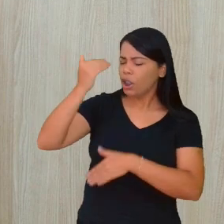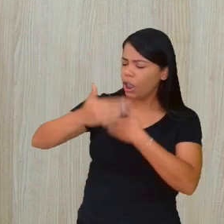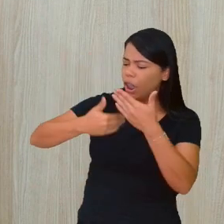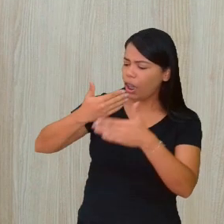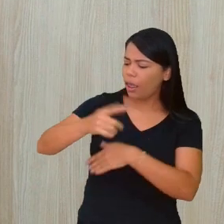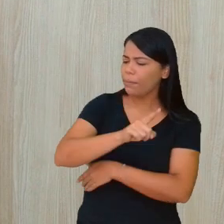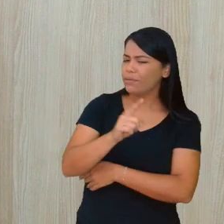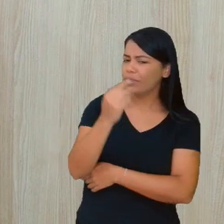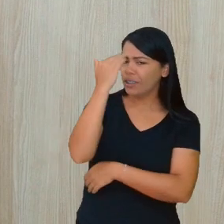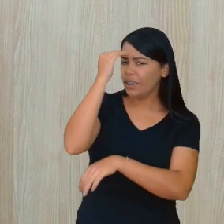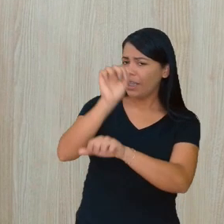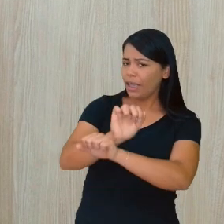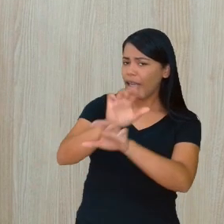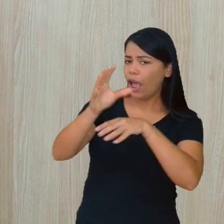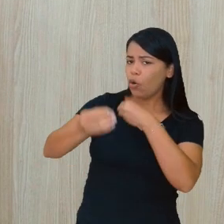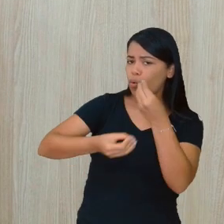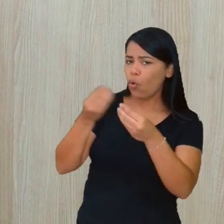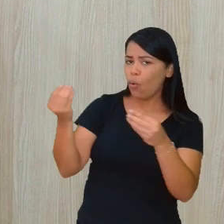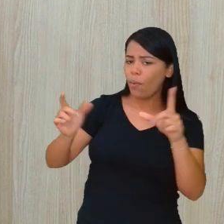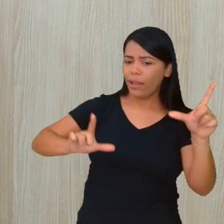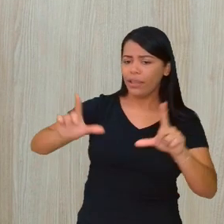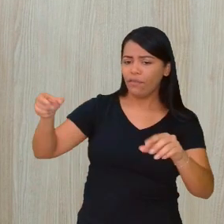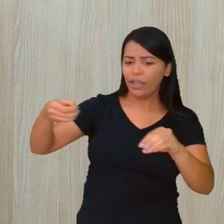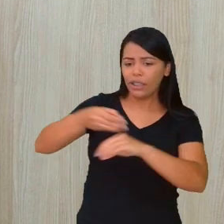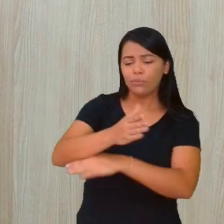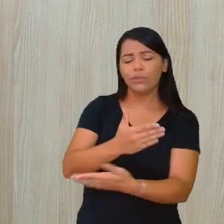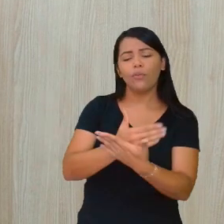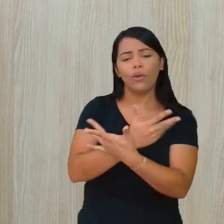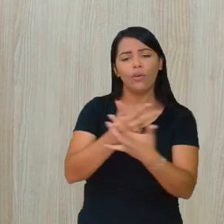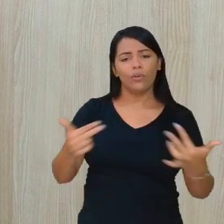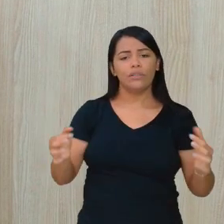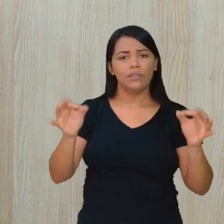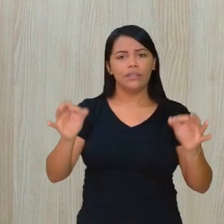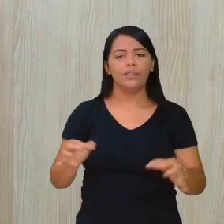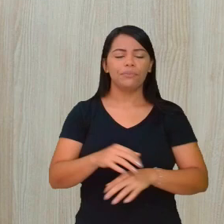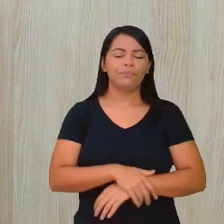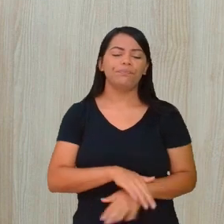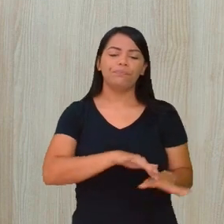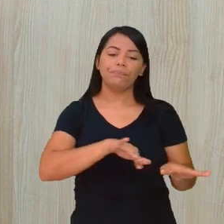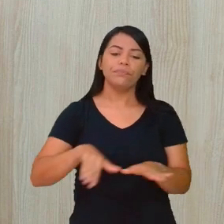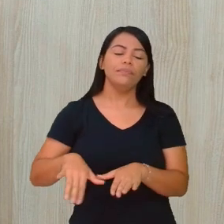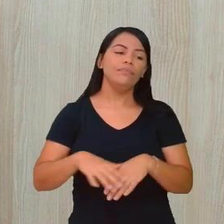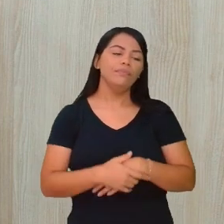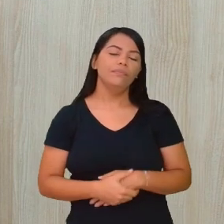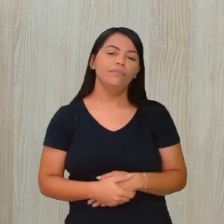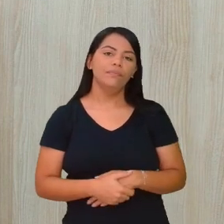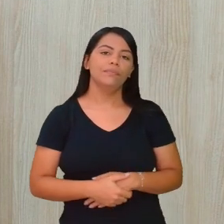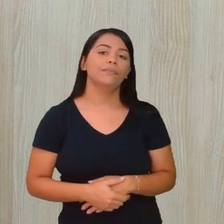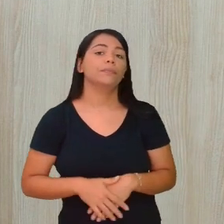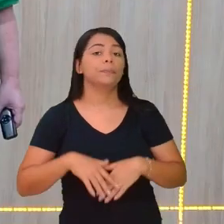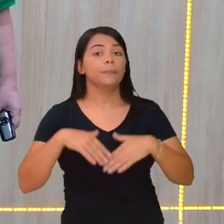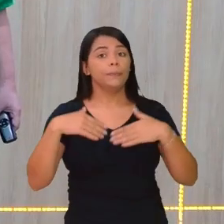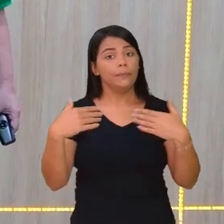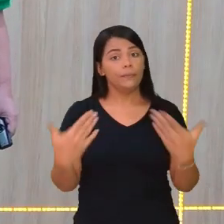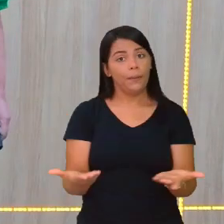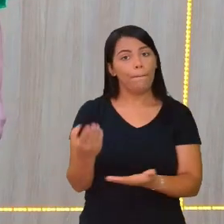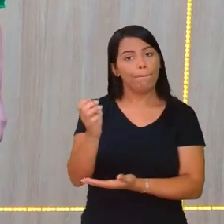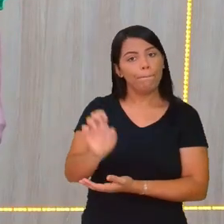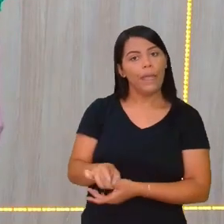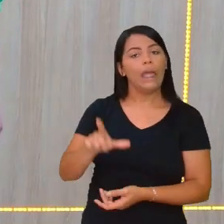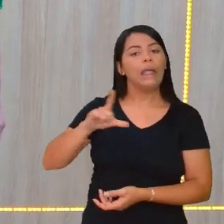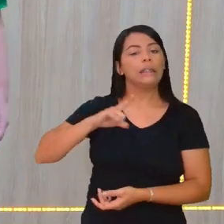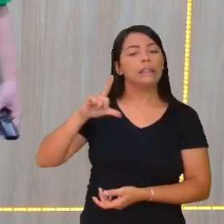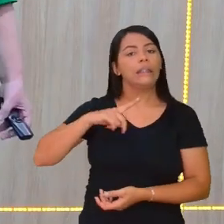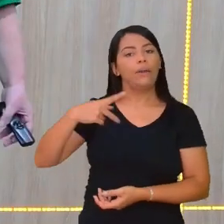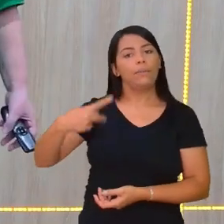telejornal está transmitindo algo para vocês. Então é contigo aí, Tânia. Bem, além do professor Ricardinho,